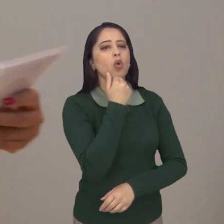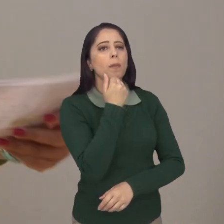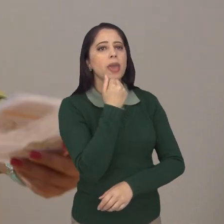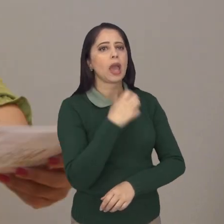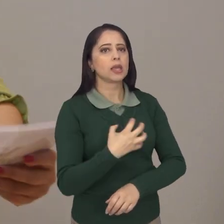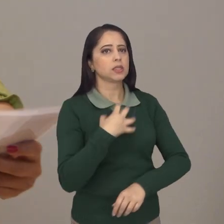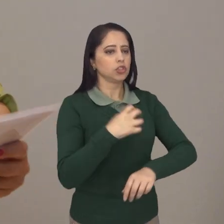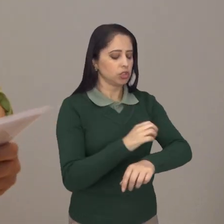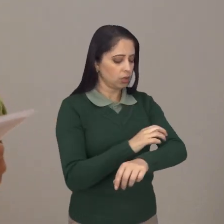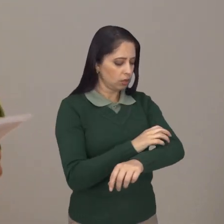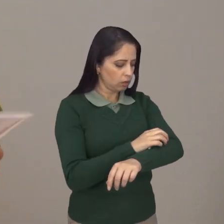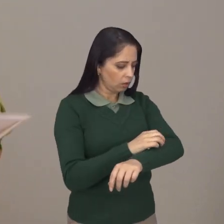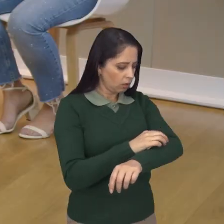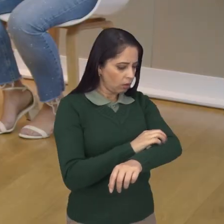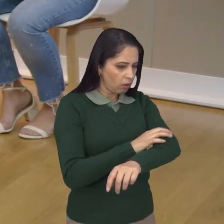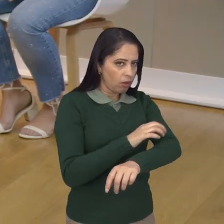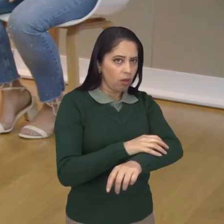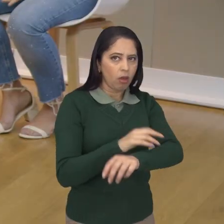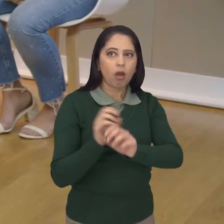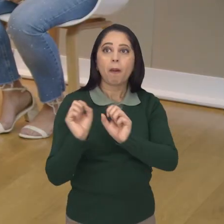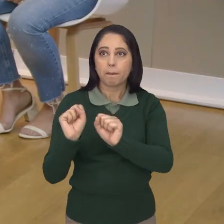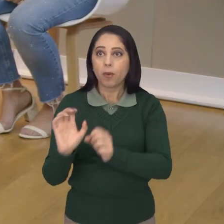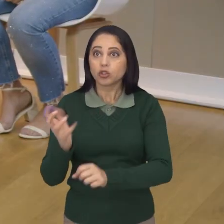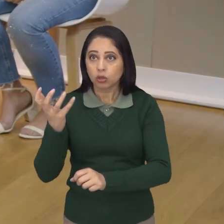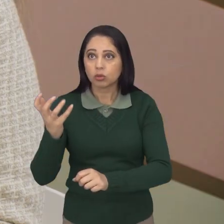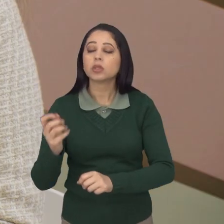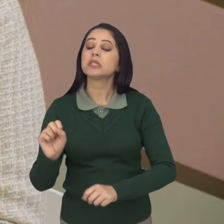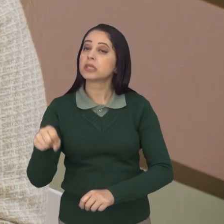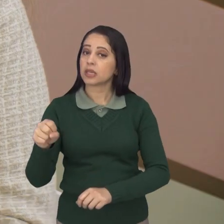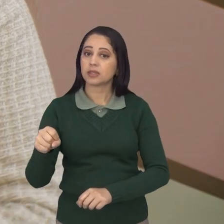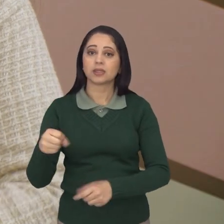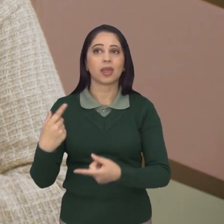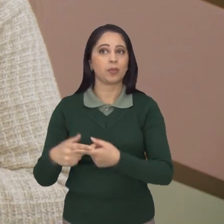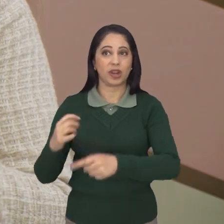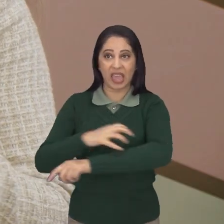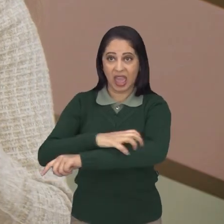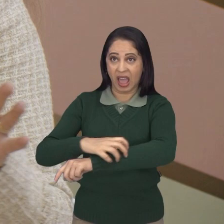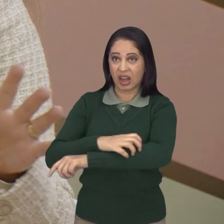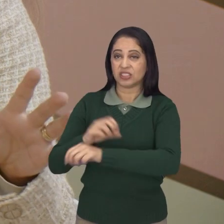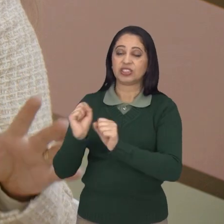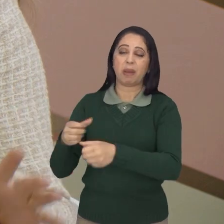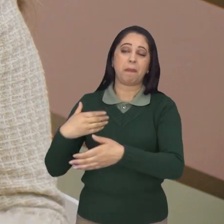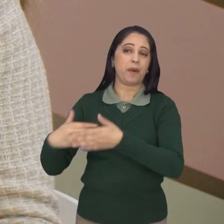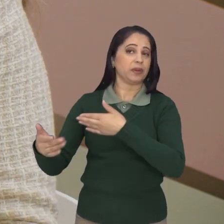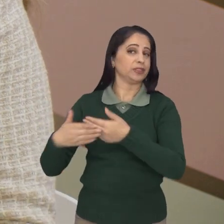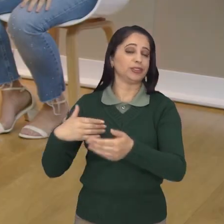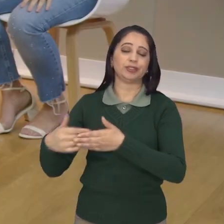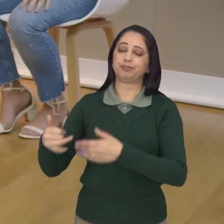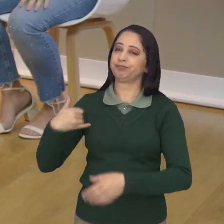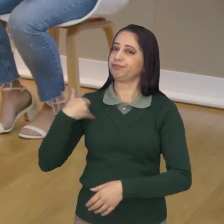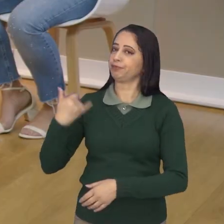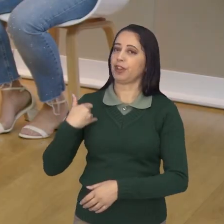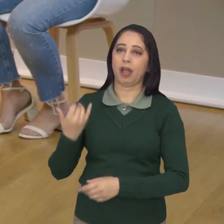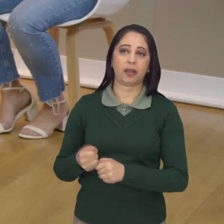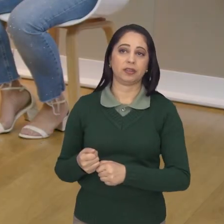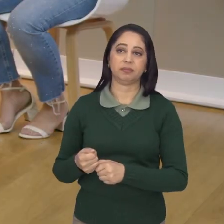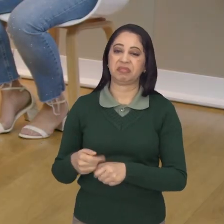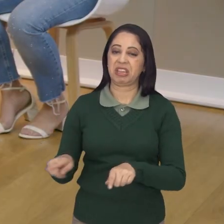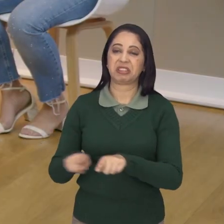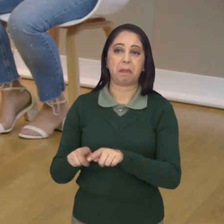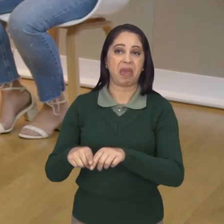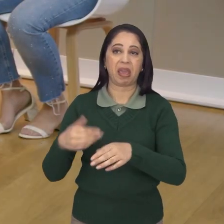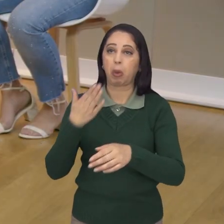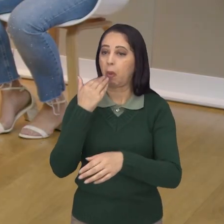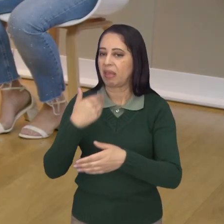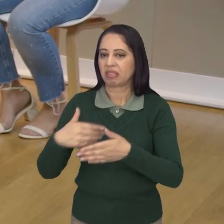que eu devo fazer? Isso pode acontecer. A alergia alimentar, ela surge em qualquer A qualquer da nossa momento. vida e dependendo do alimento, ela pode até surgir